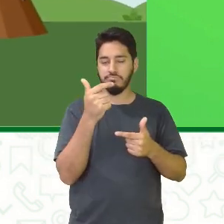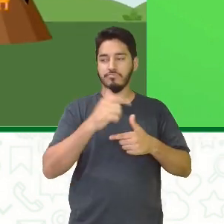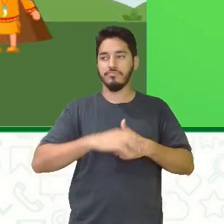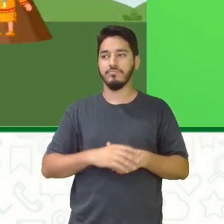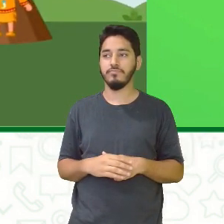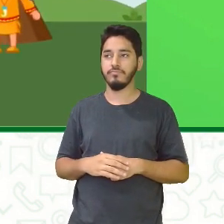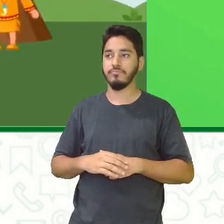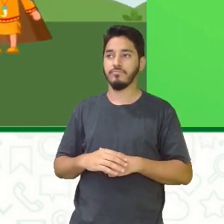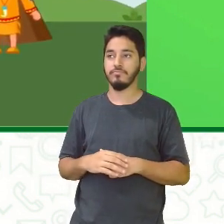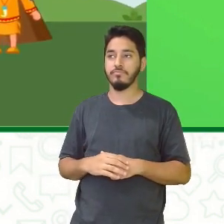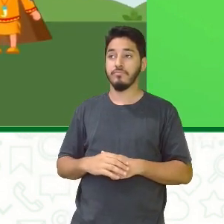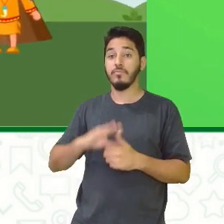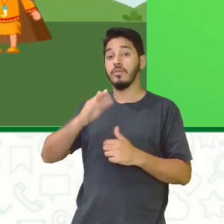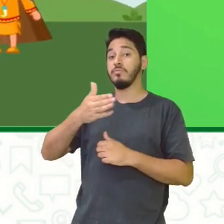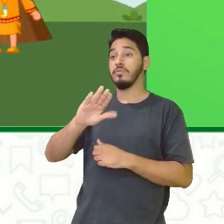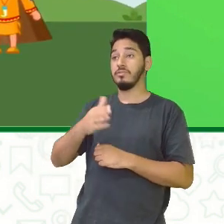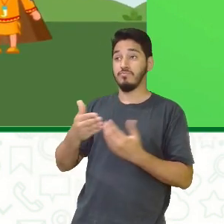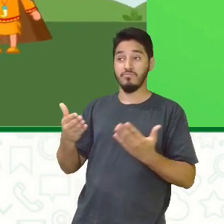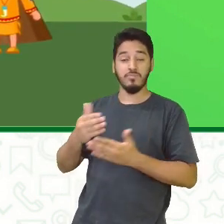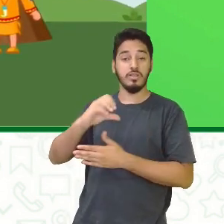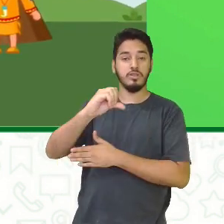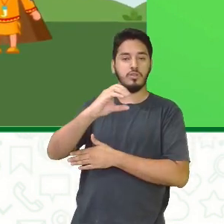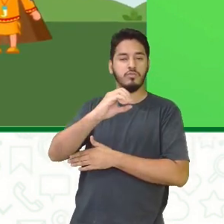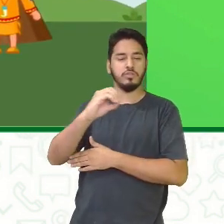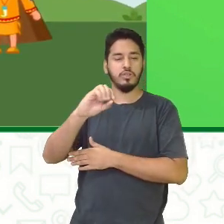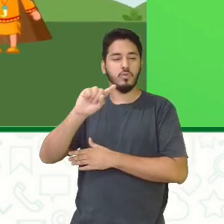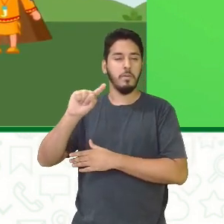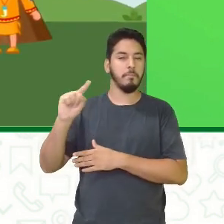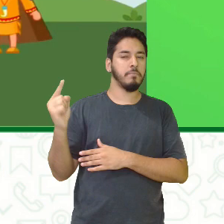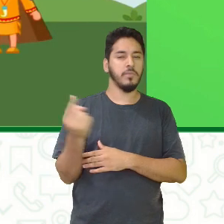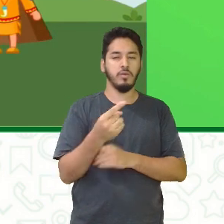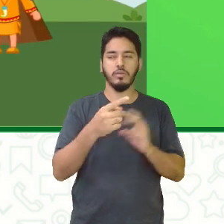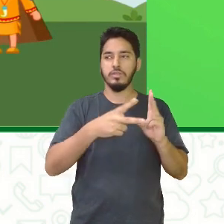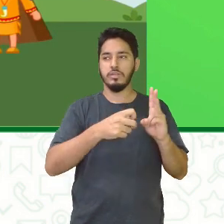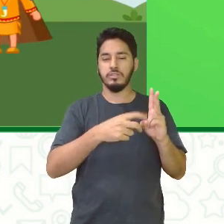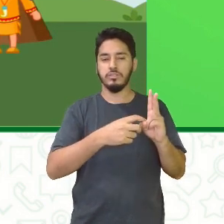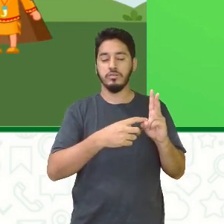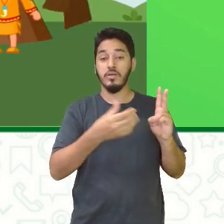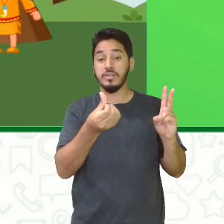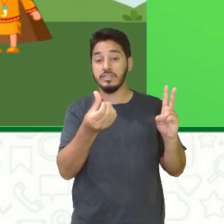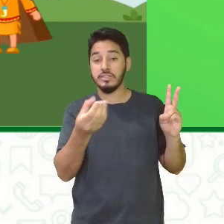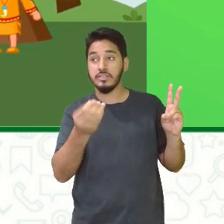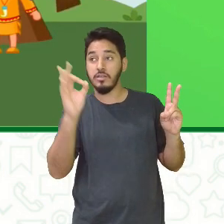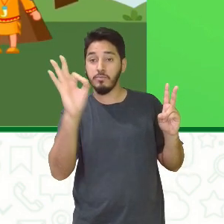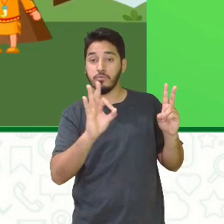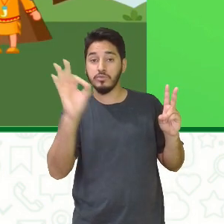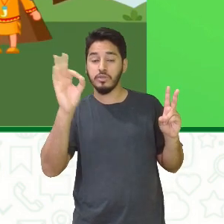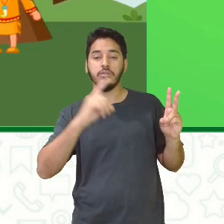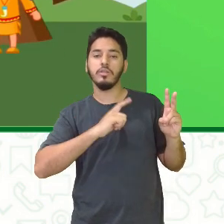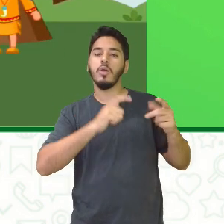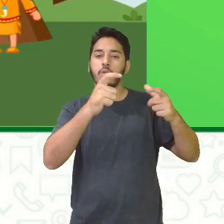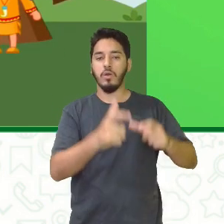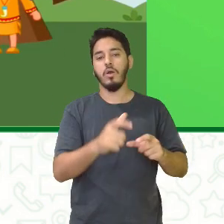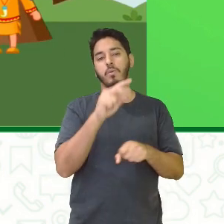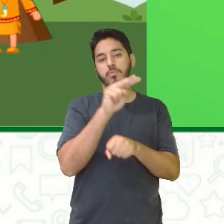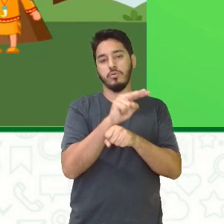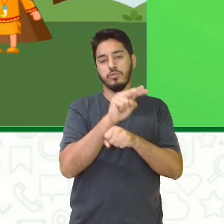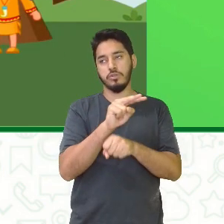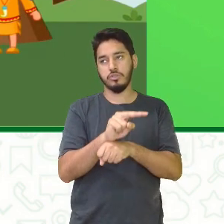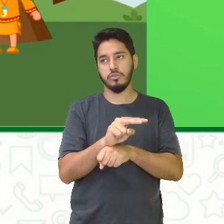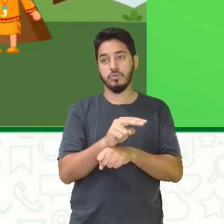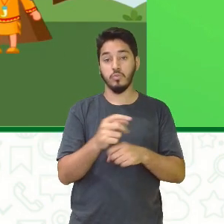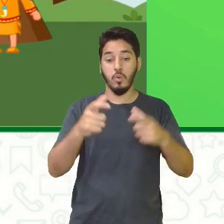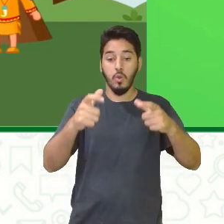existem cerca de 900 mil indígenas. Destes, cerca de 60% vivem em áreas protegidas, as terras